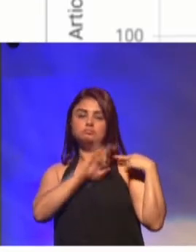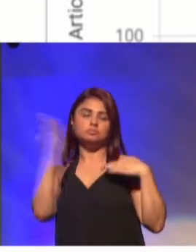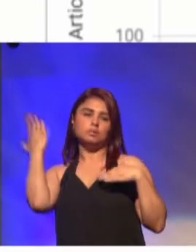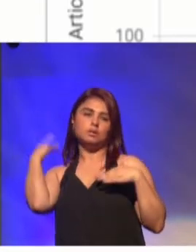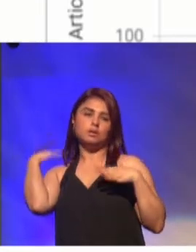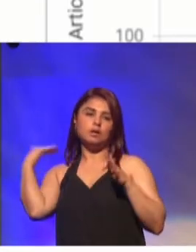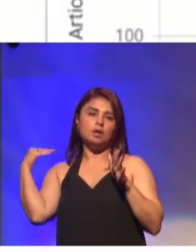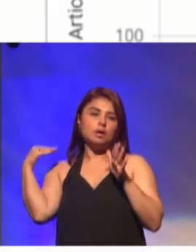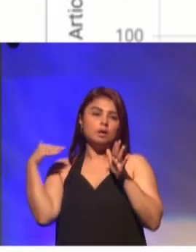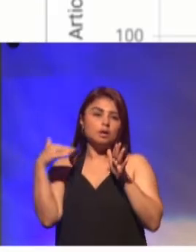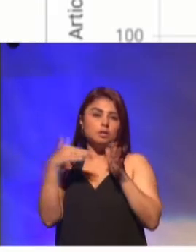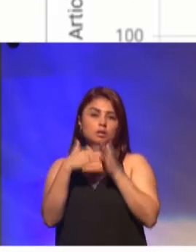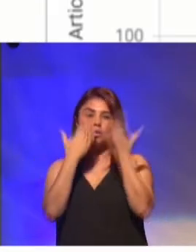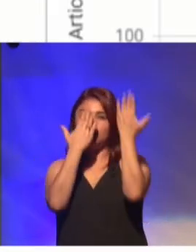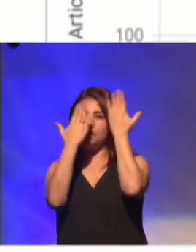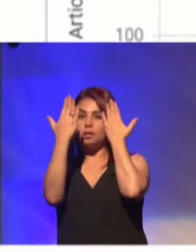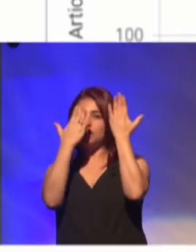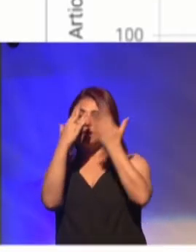foi feita, por